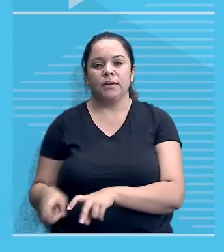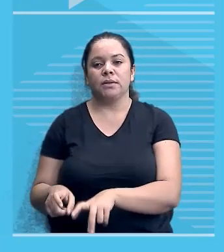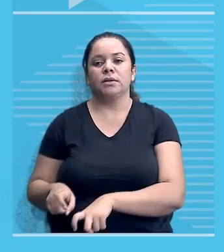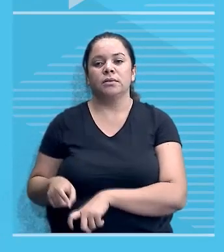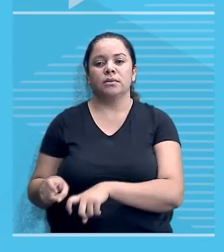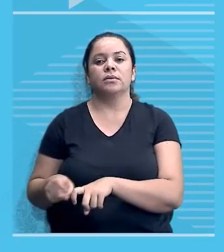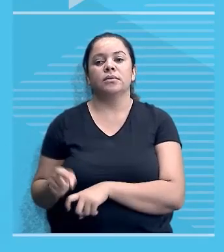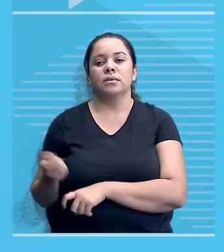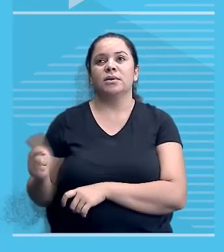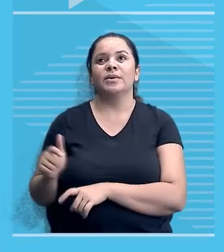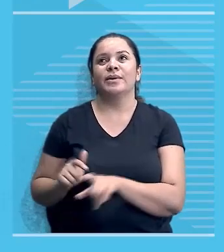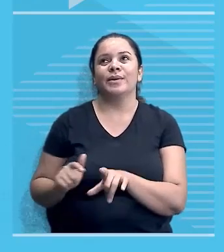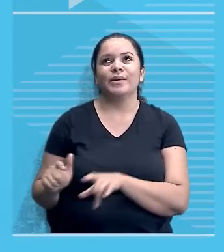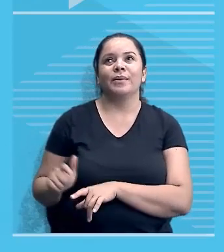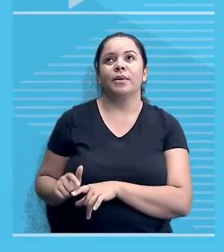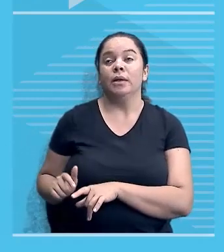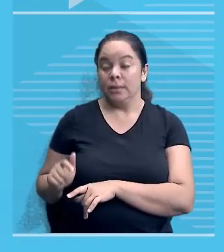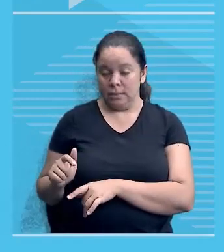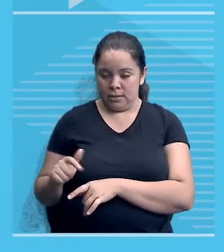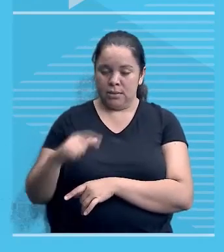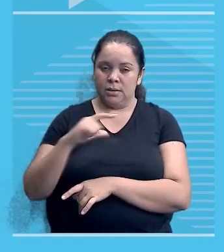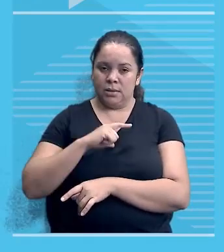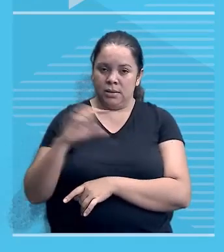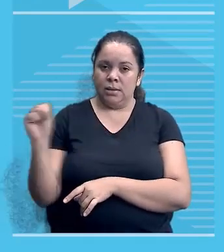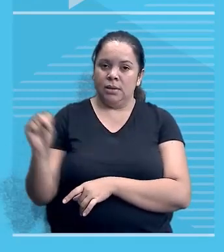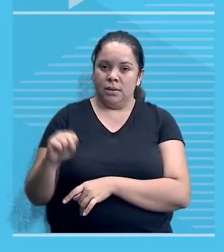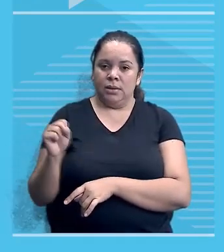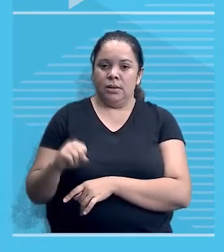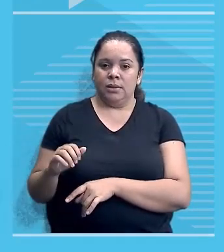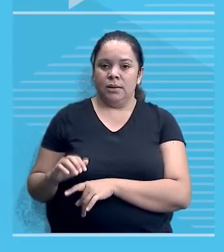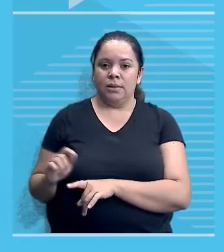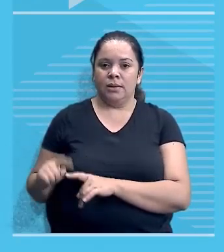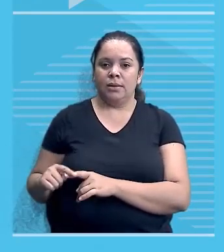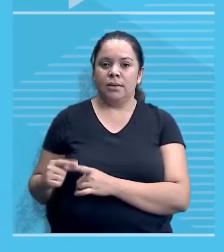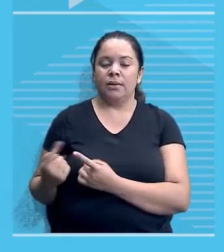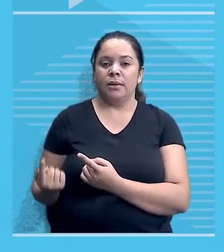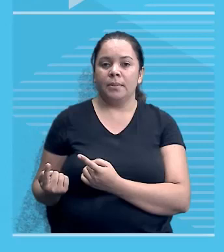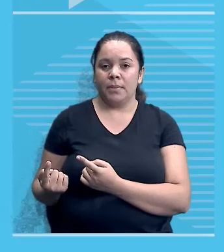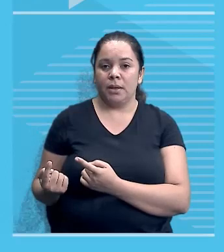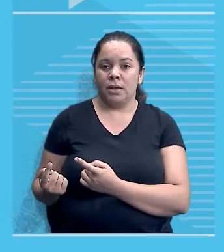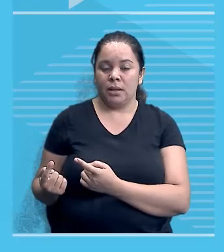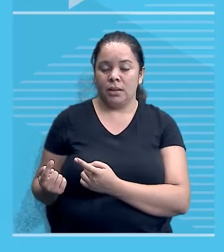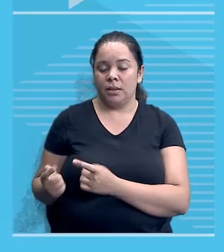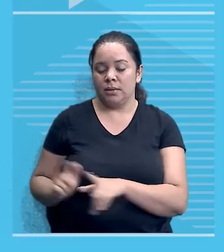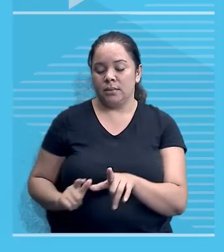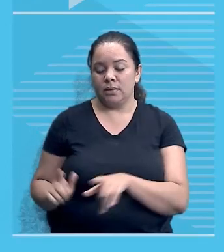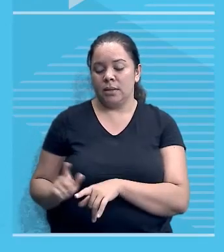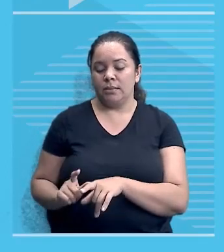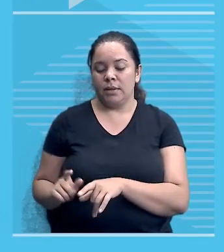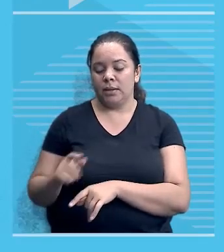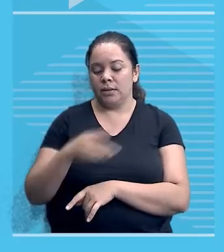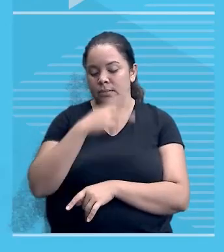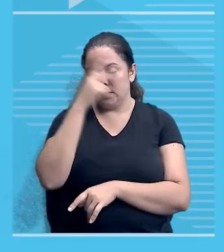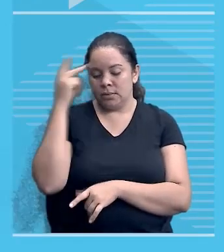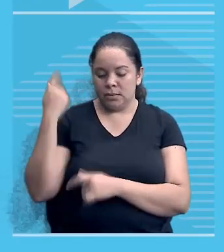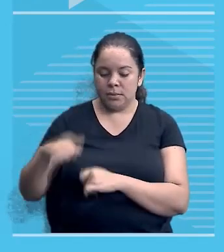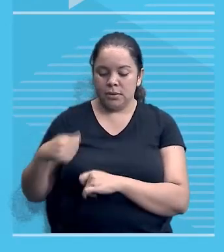é menor quantidade é aquele emprego mas voltado para pessoa de qualificação maior